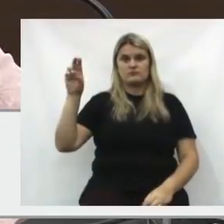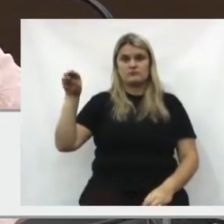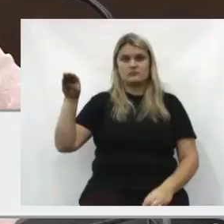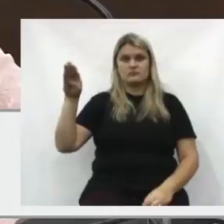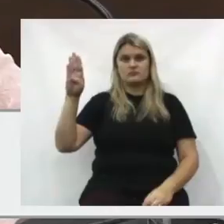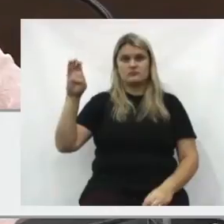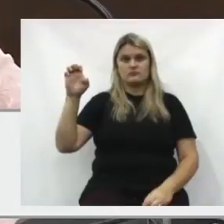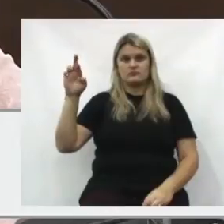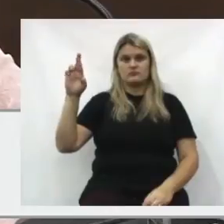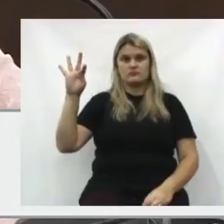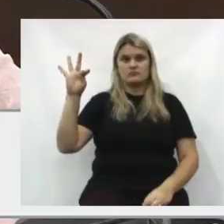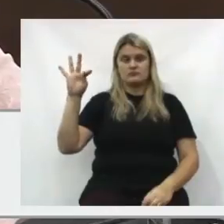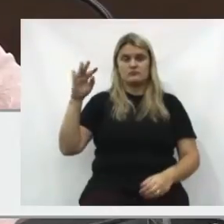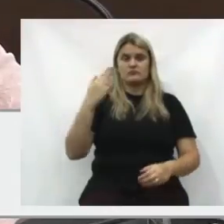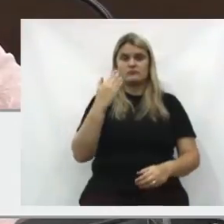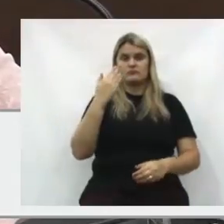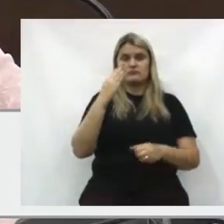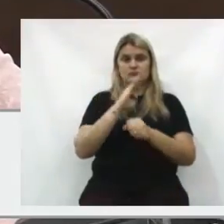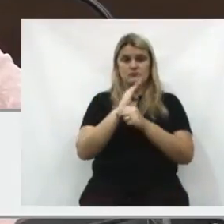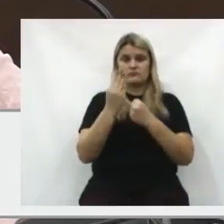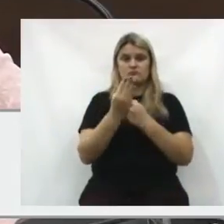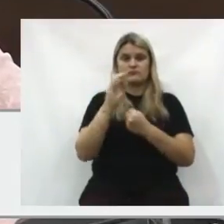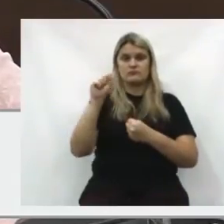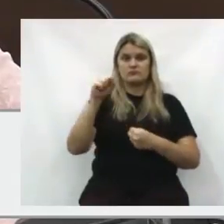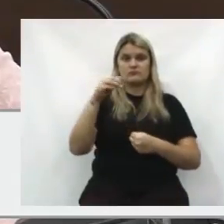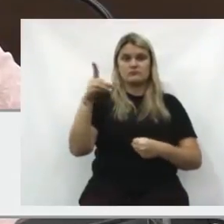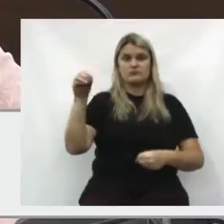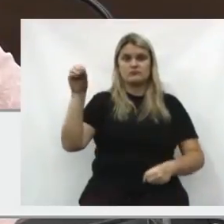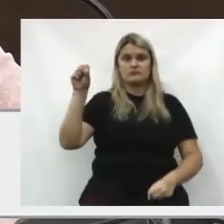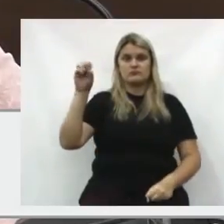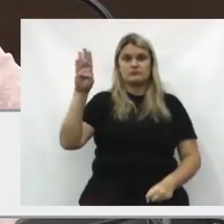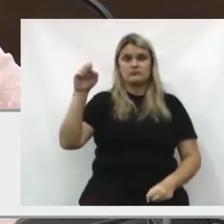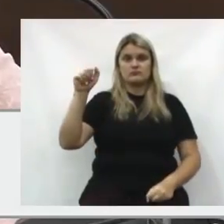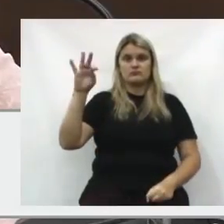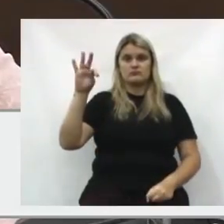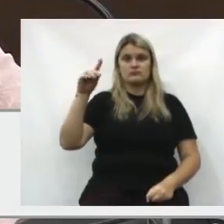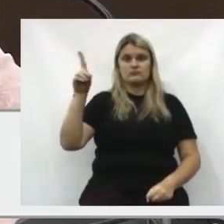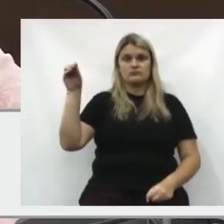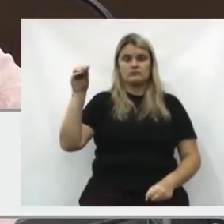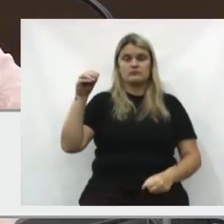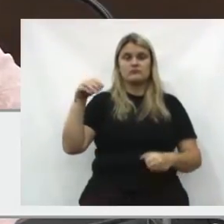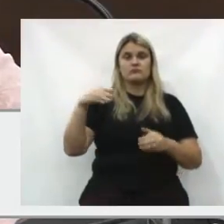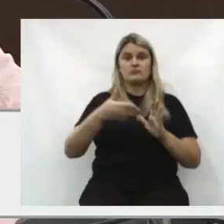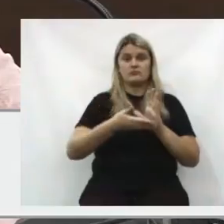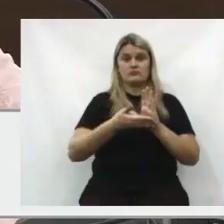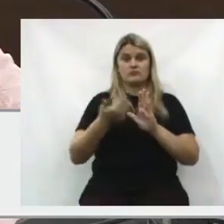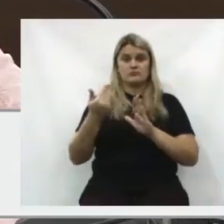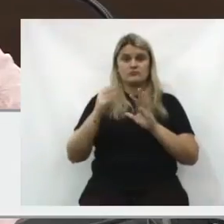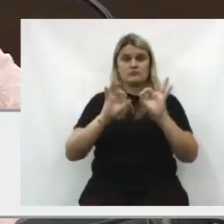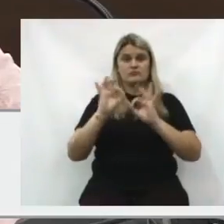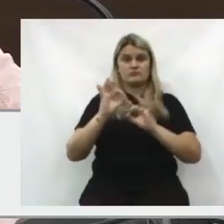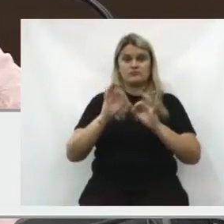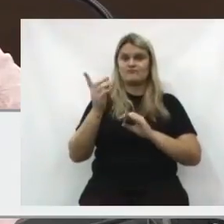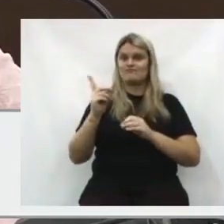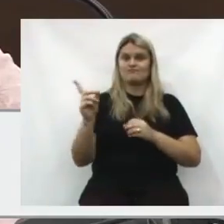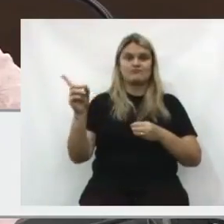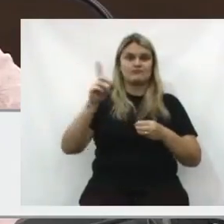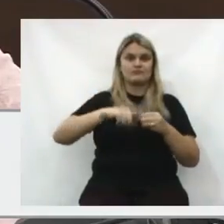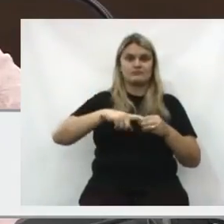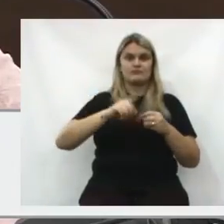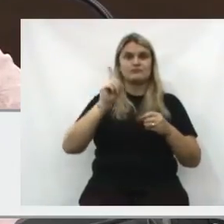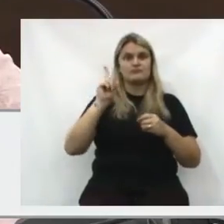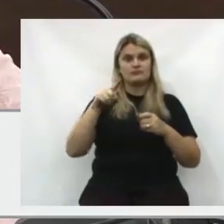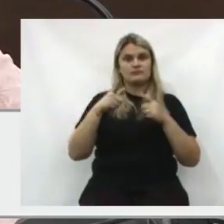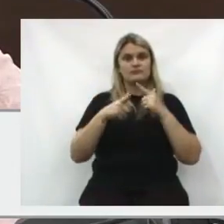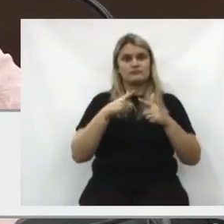bairro São Sebastião. Justificativa: o mesmo foi retirado para reforma e não retornou para